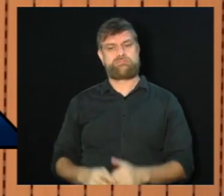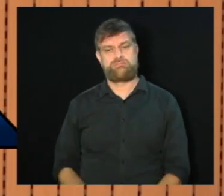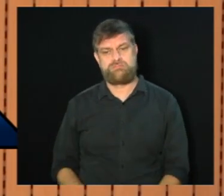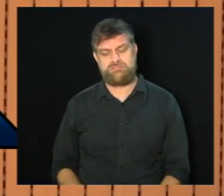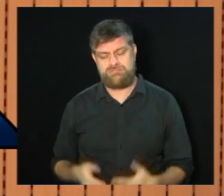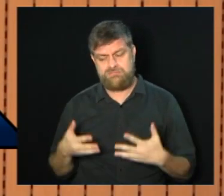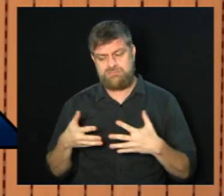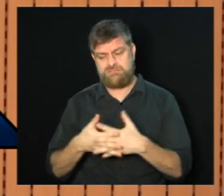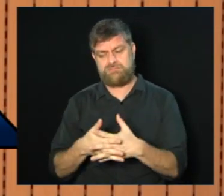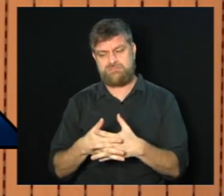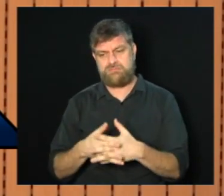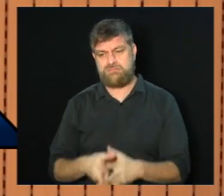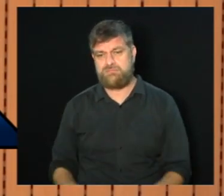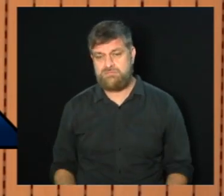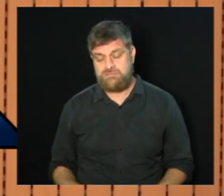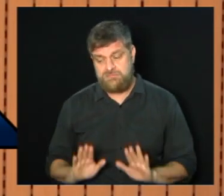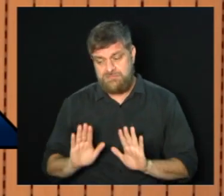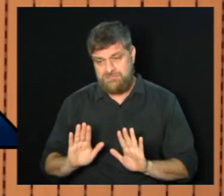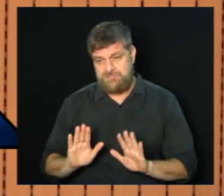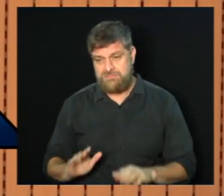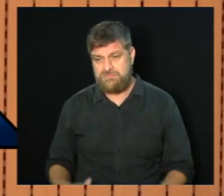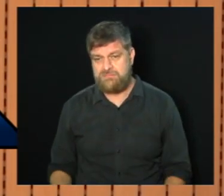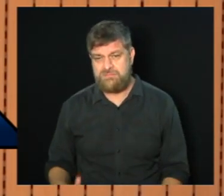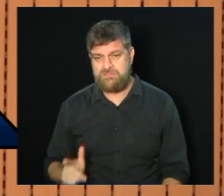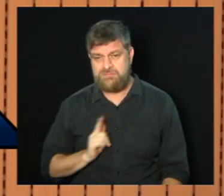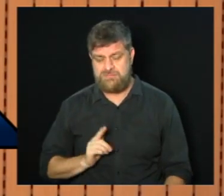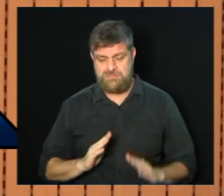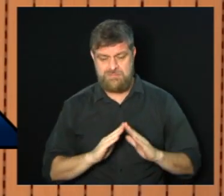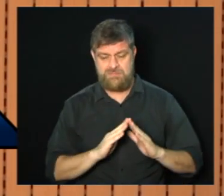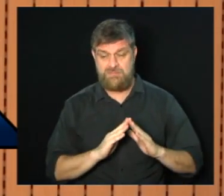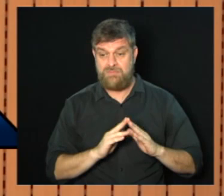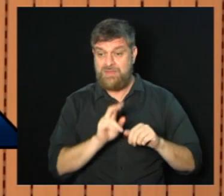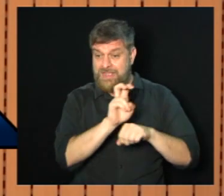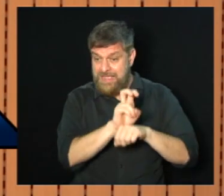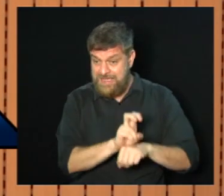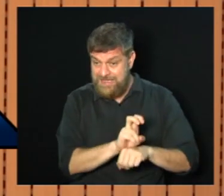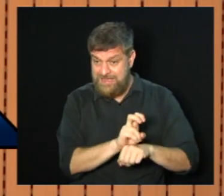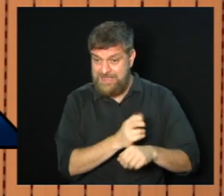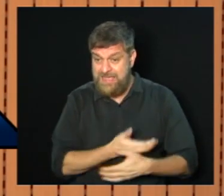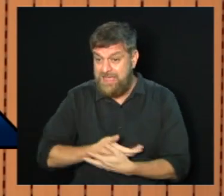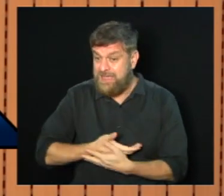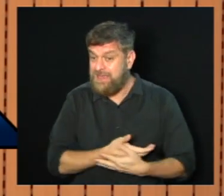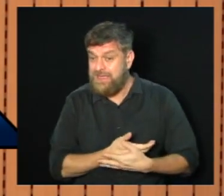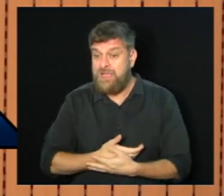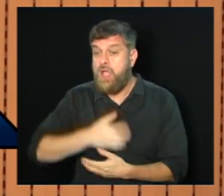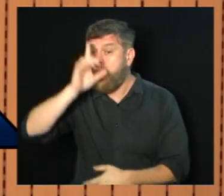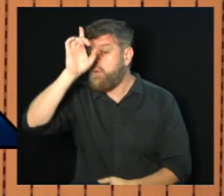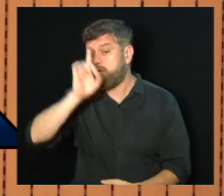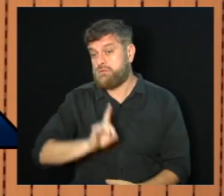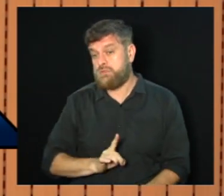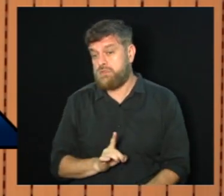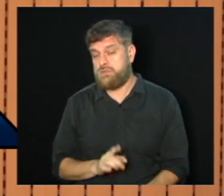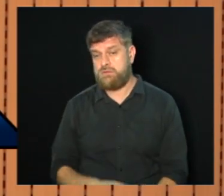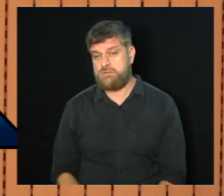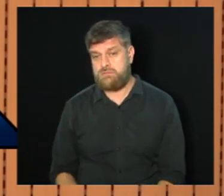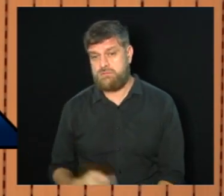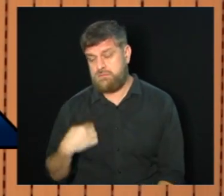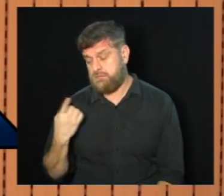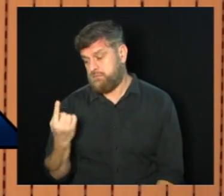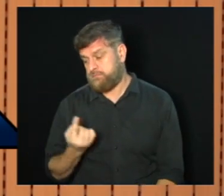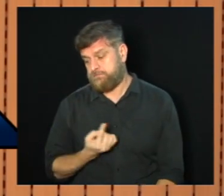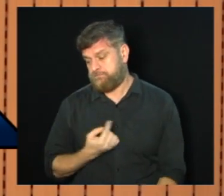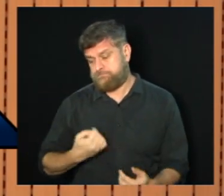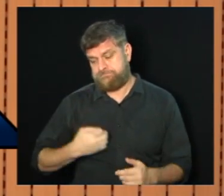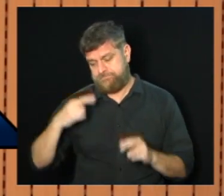meio complicado. Mas, como a creche é um direito da criança, o que nós temos que fazer? É um direito